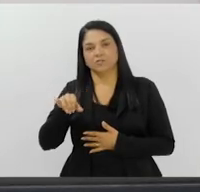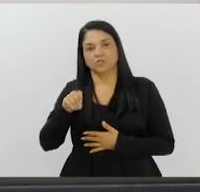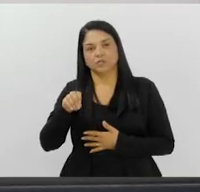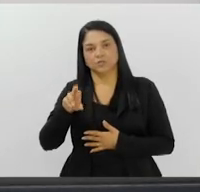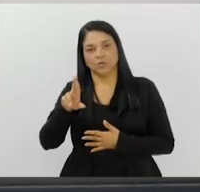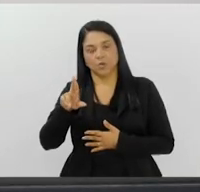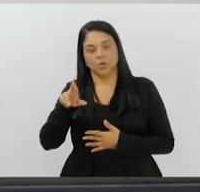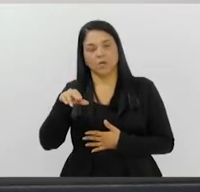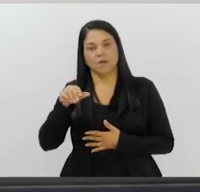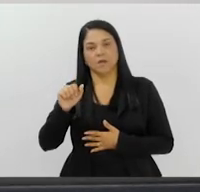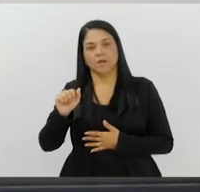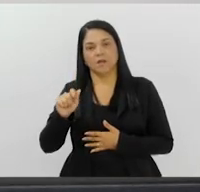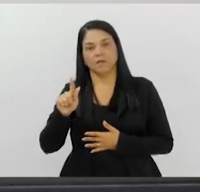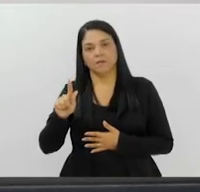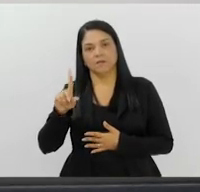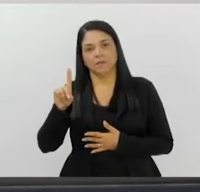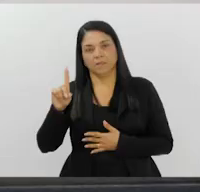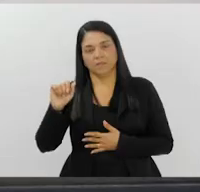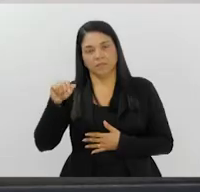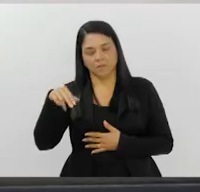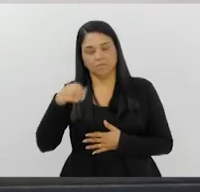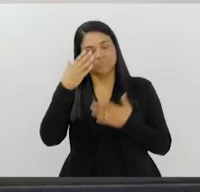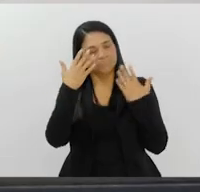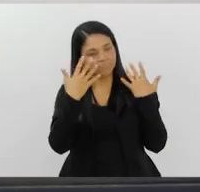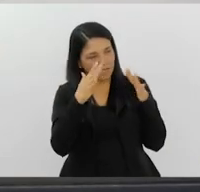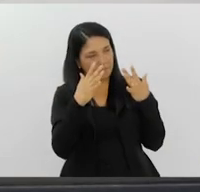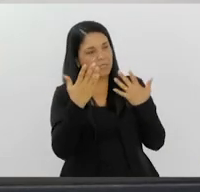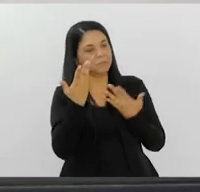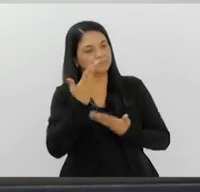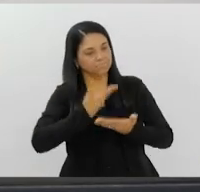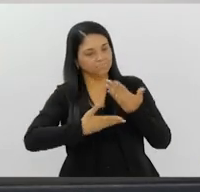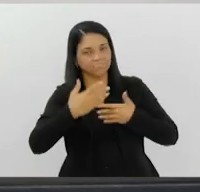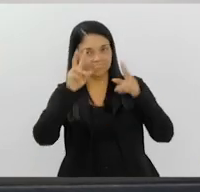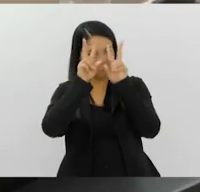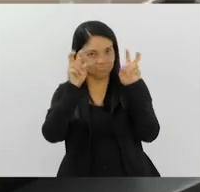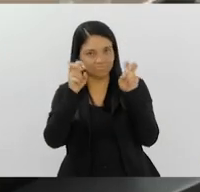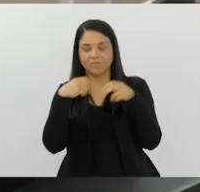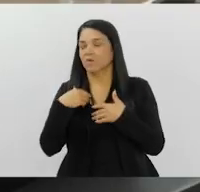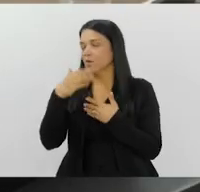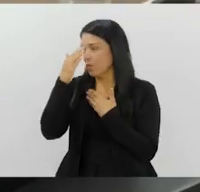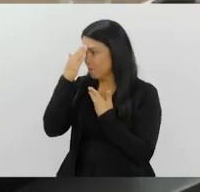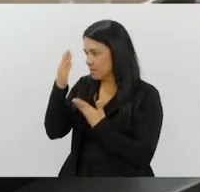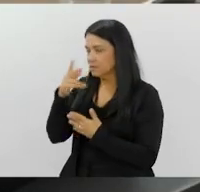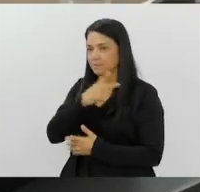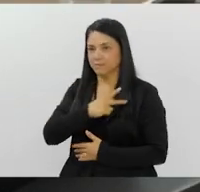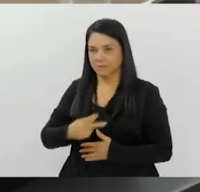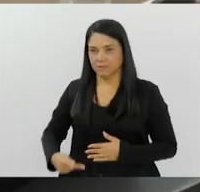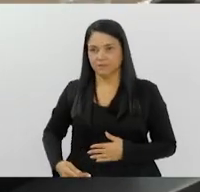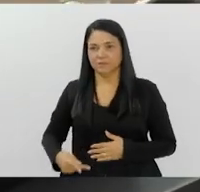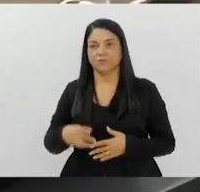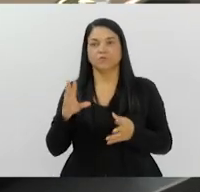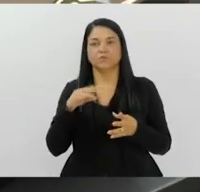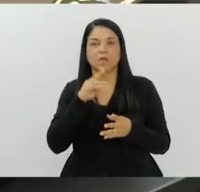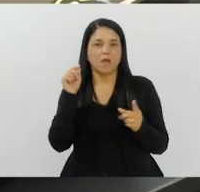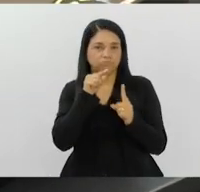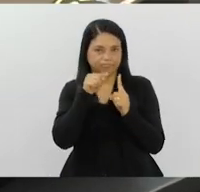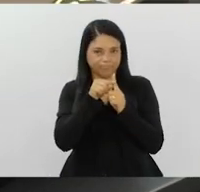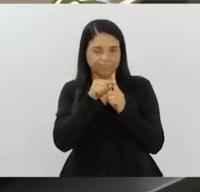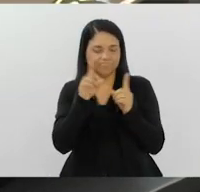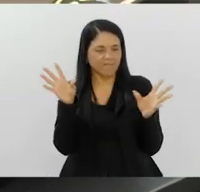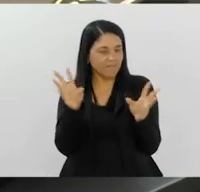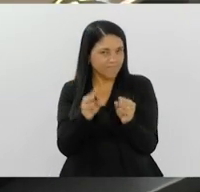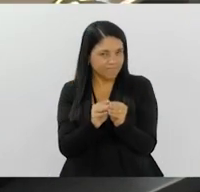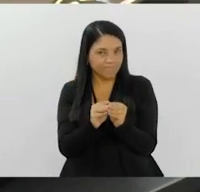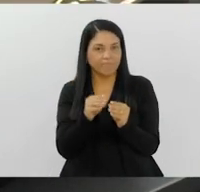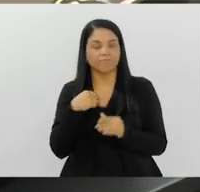eh interatividade com o nosso tema obrigado senhor presidente eh no Vou ser bem objetivo pra gente tomar